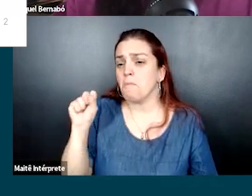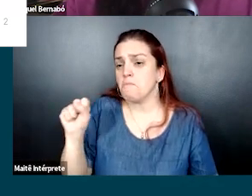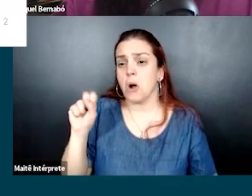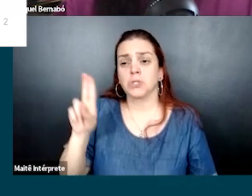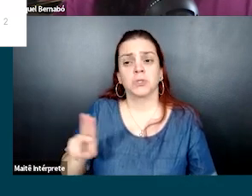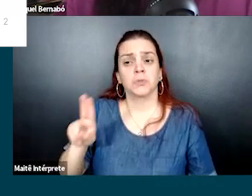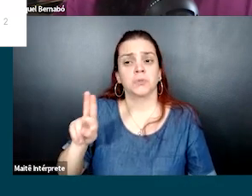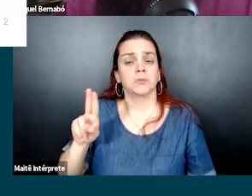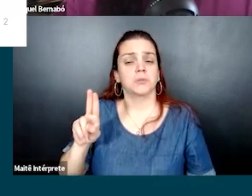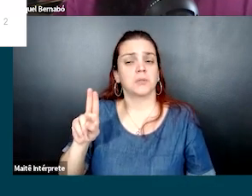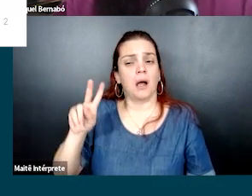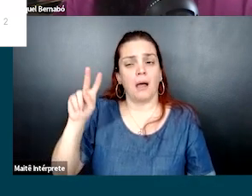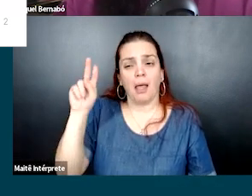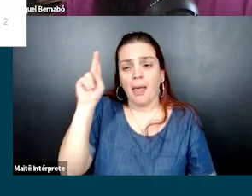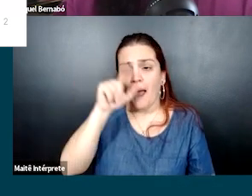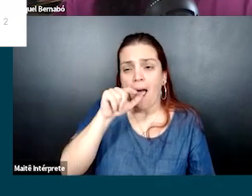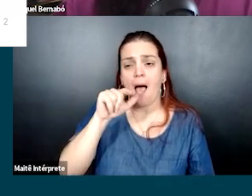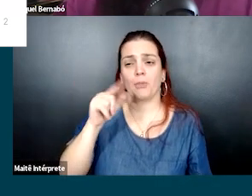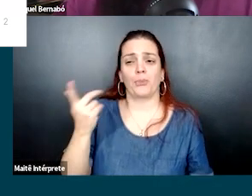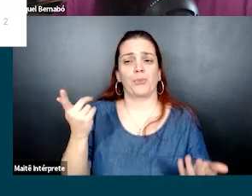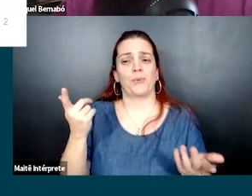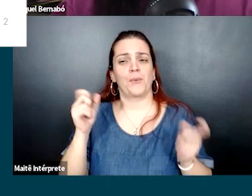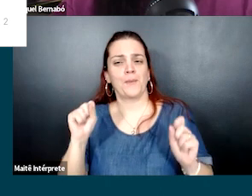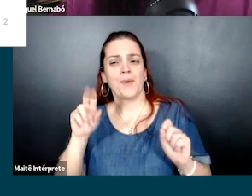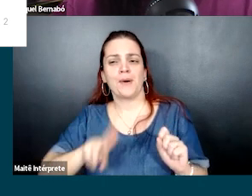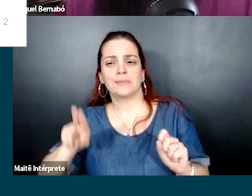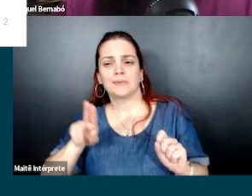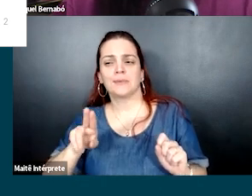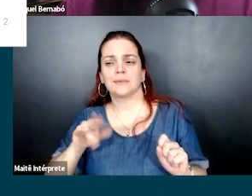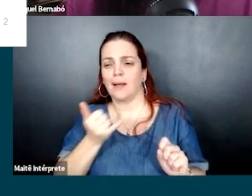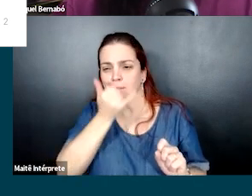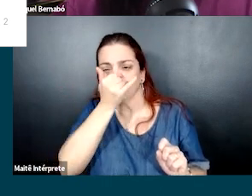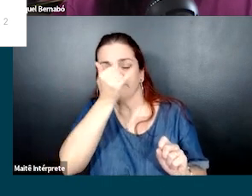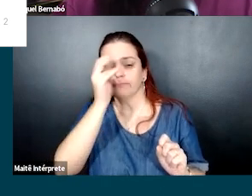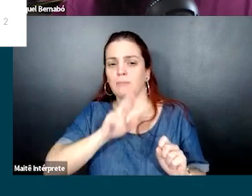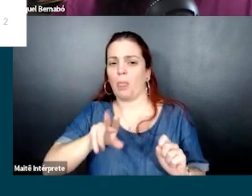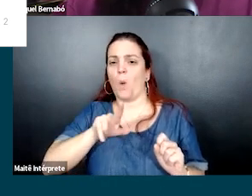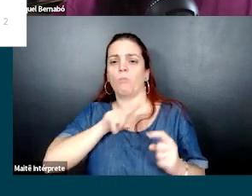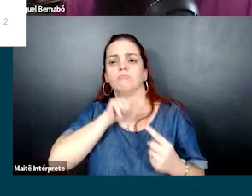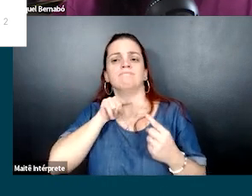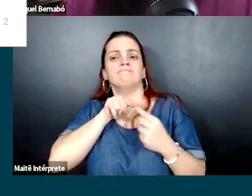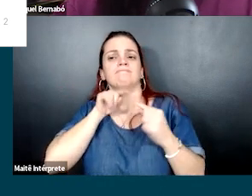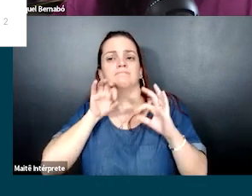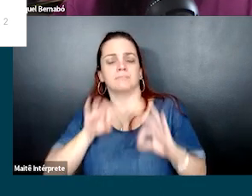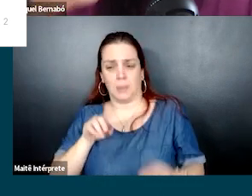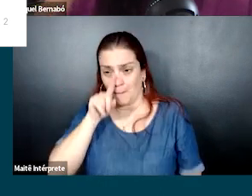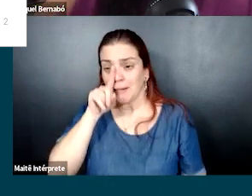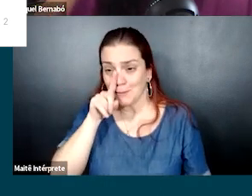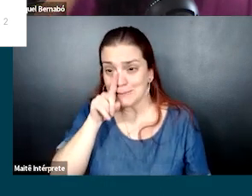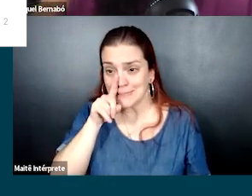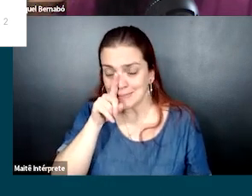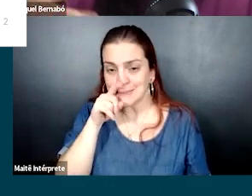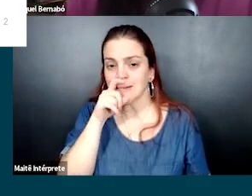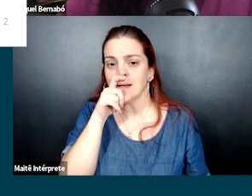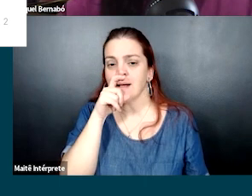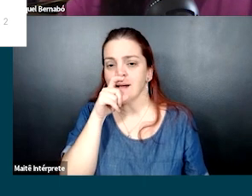dele, de uma forma indevida, ou então a gente não conhecia a marca direito, então podia ser que ela se posicionasse de uma forma que não ia de encontro ali com o que a